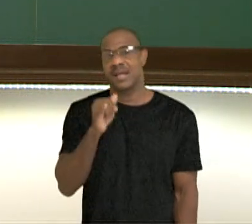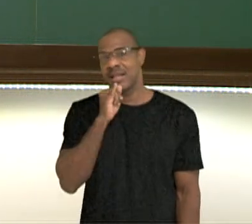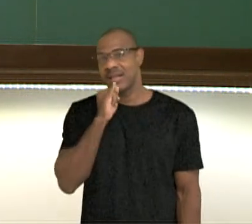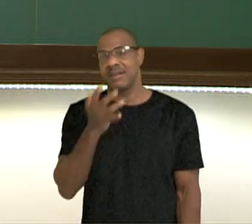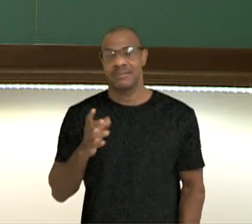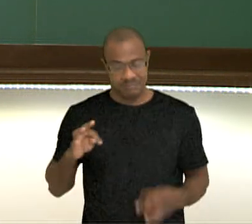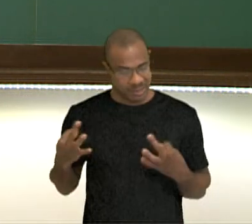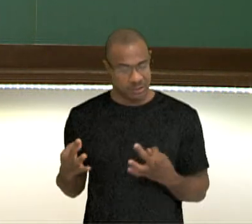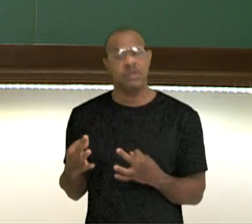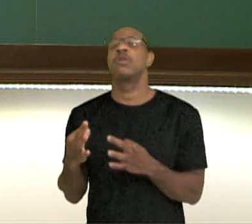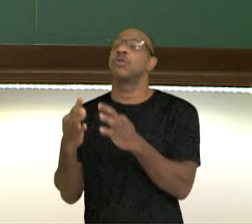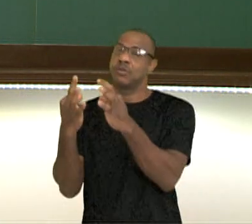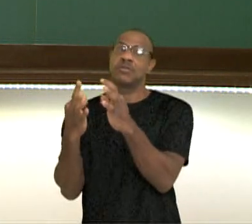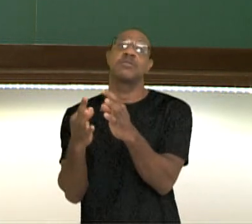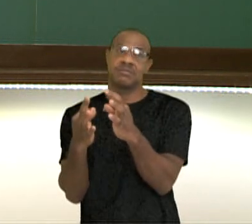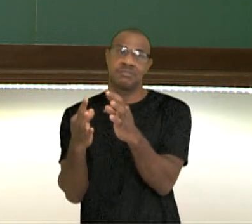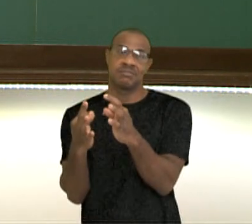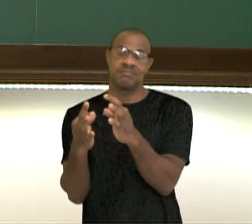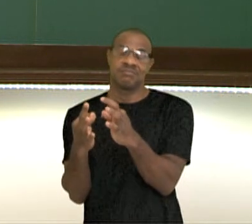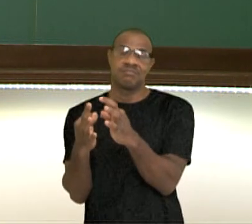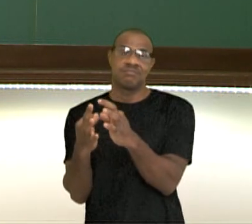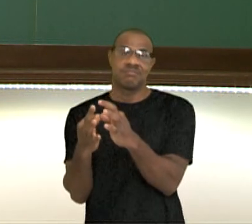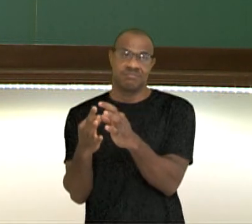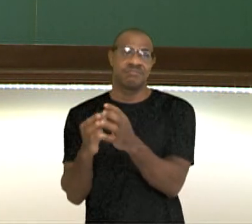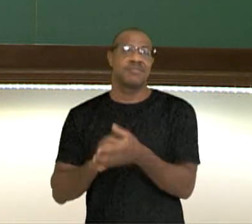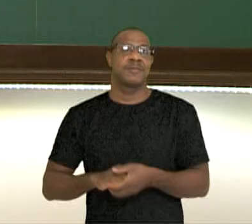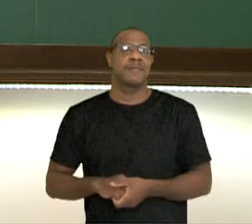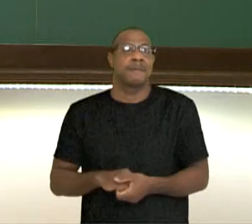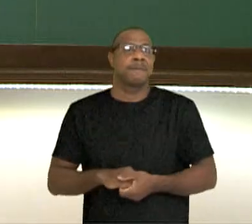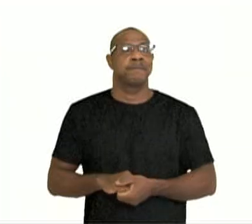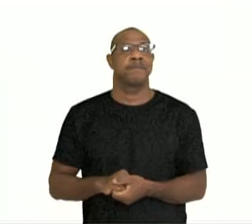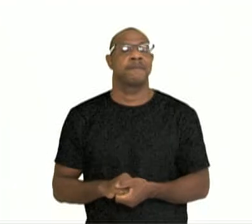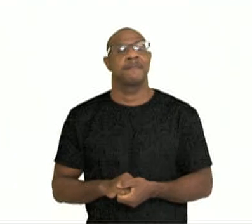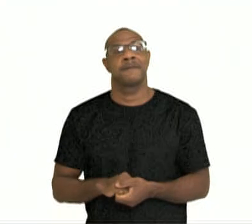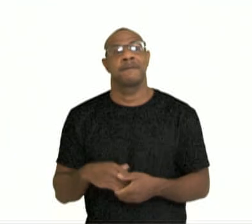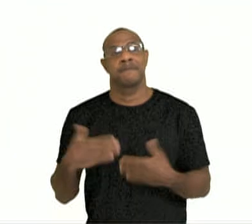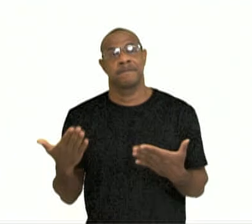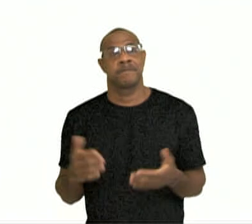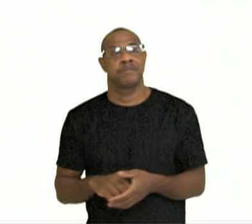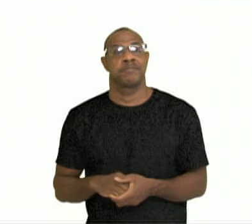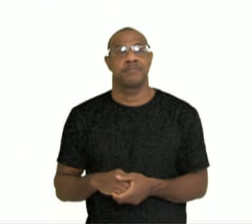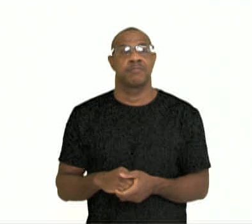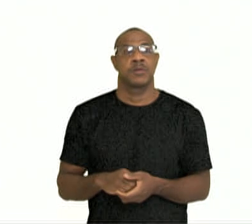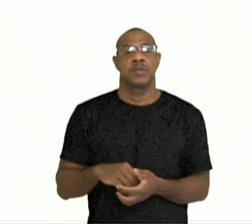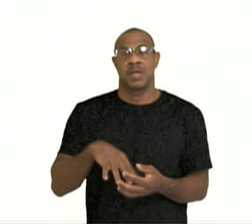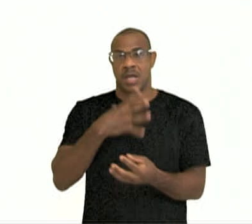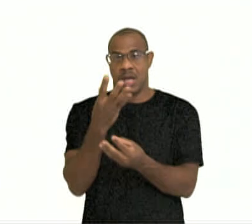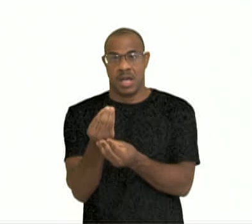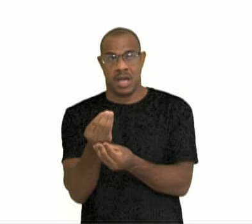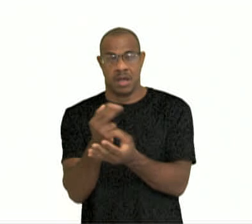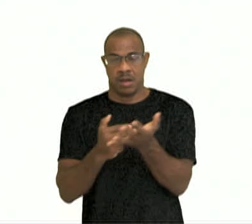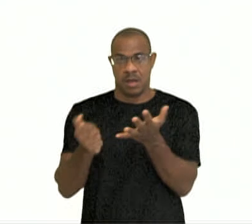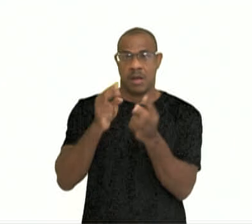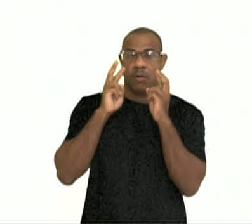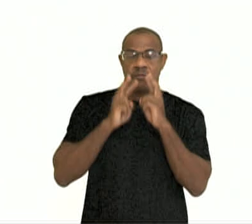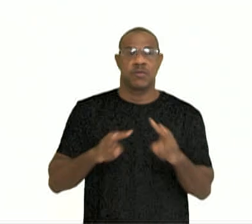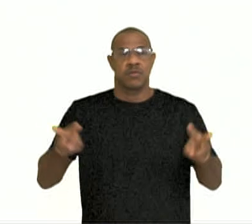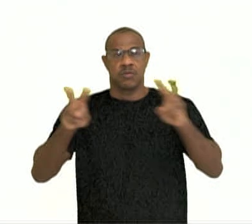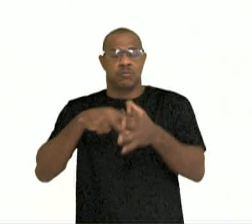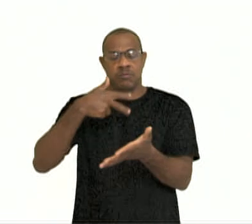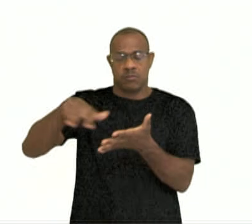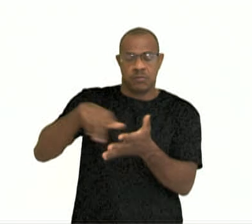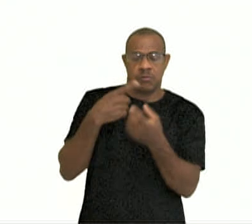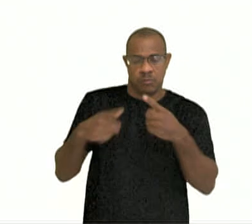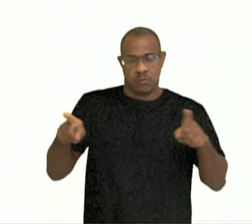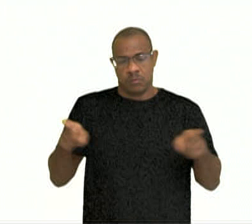de tecnologia, a arte se apropriando da tecnologia. As artes visuais, a dança, o teatro, a